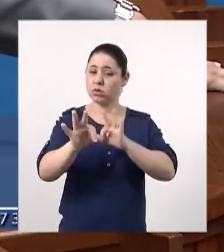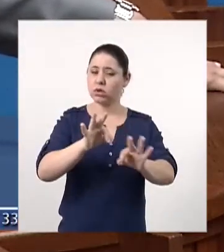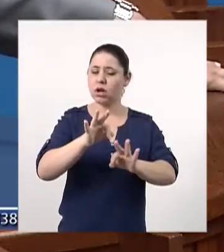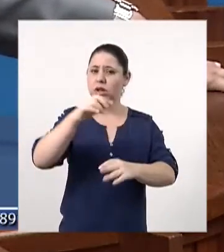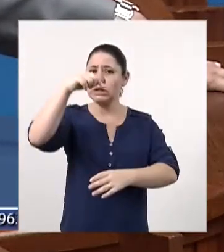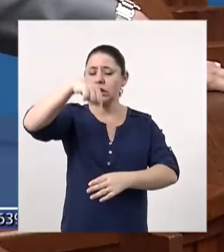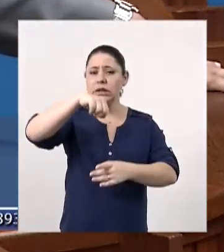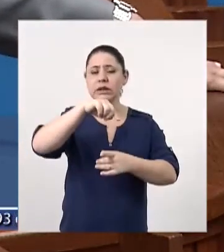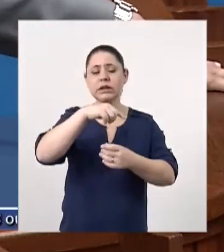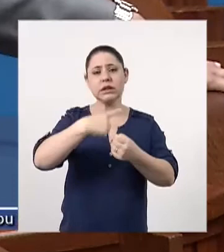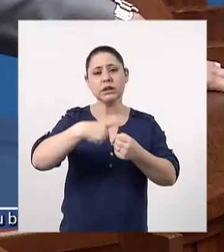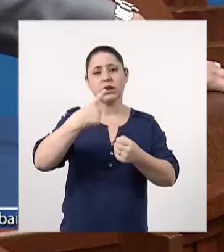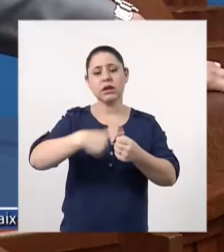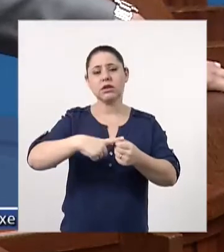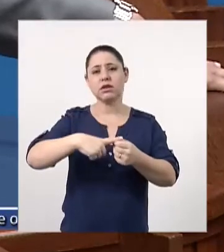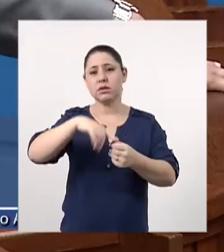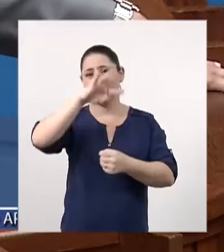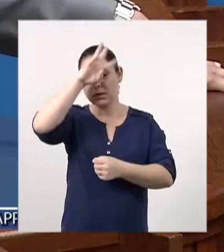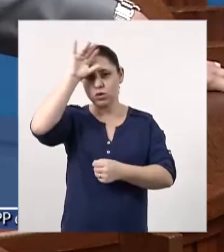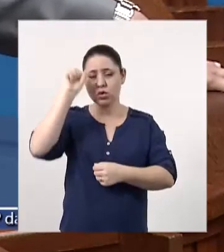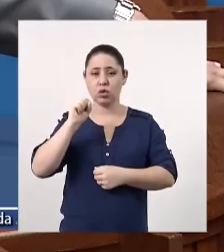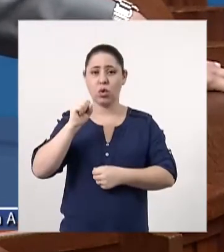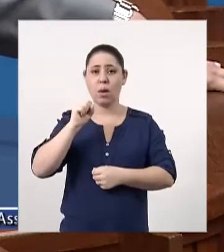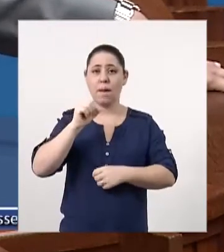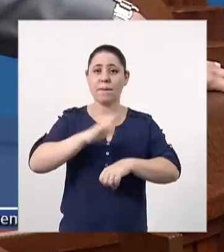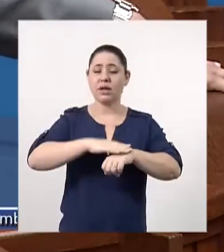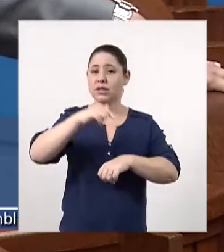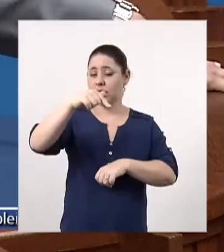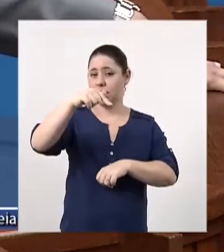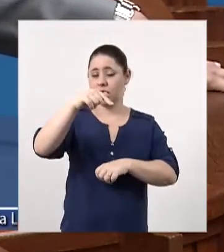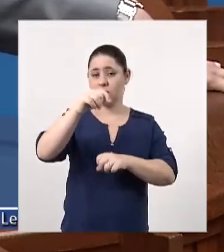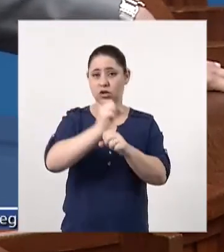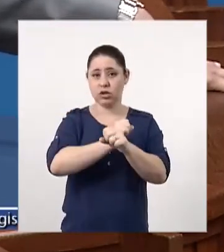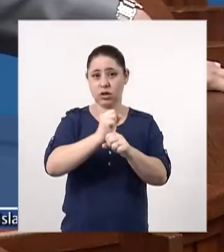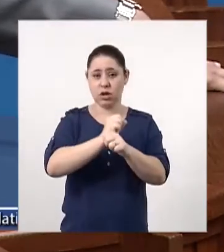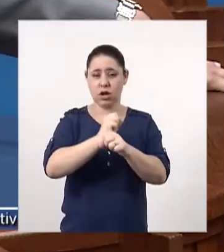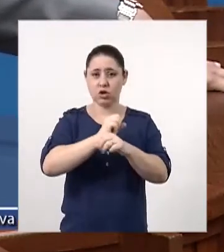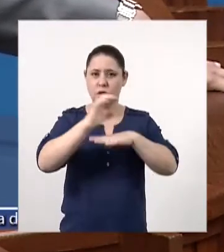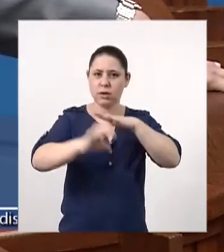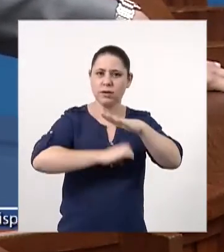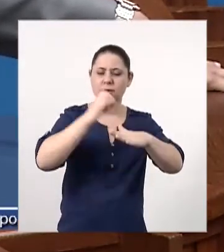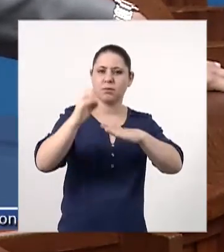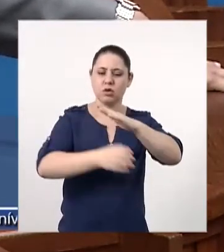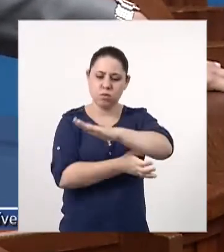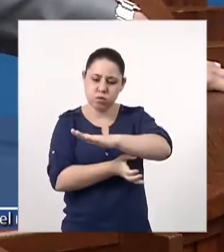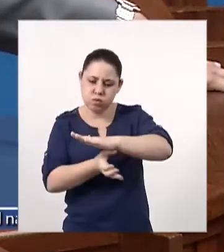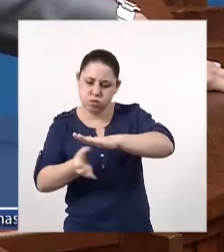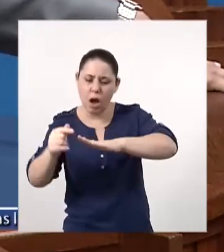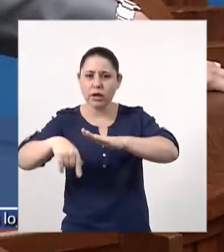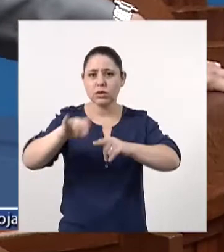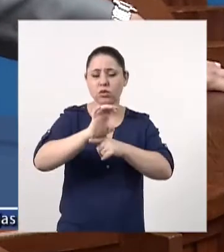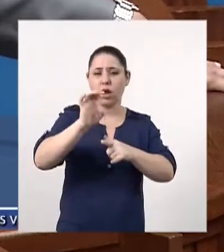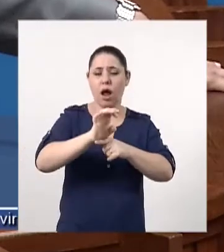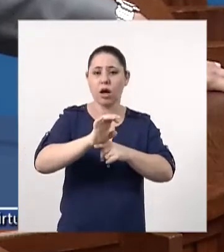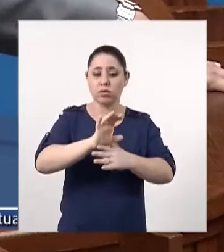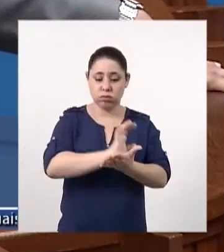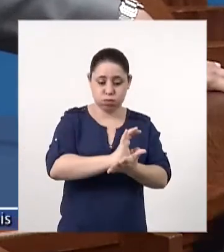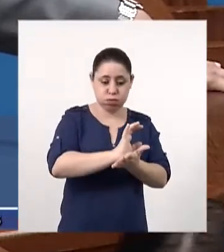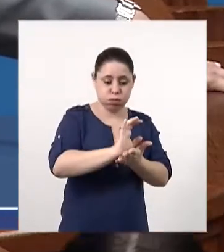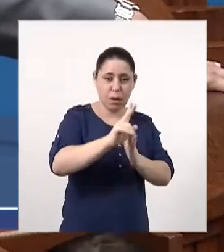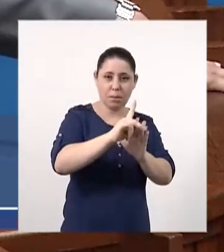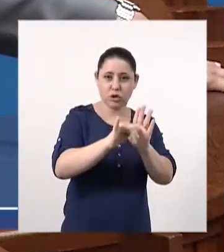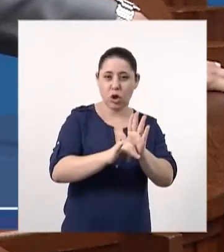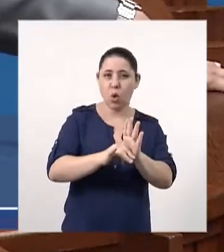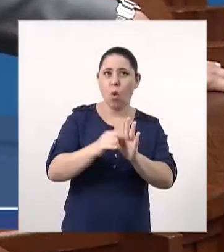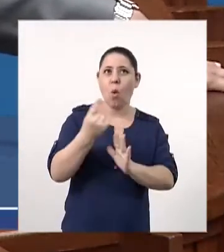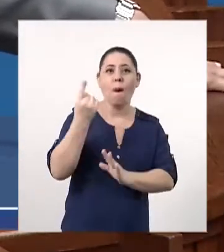Sul. Por mais de 7 anos, dirigimos a empresa de saneamento desse estado, fazendo um dos maiores programas de investimento que chegou à casa